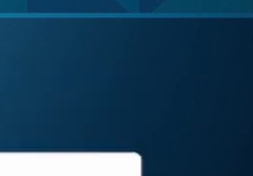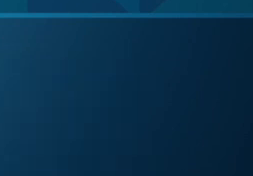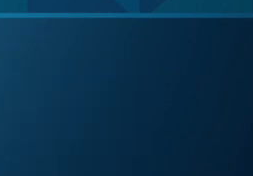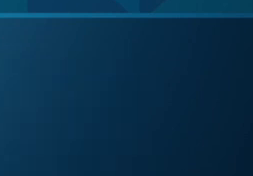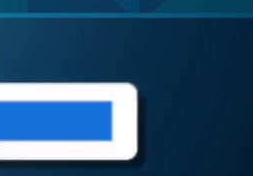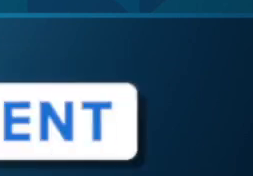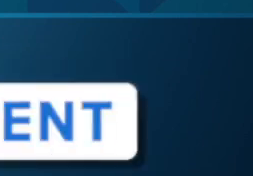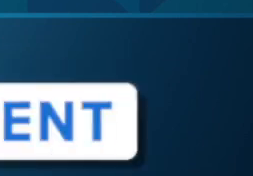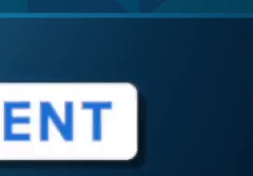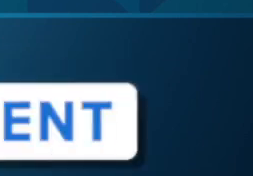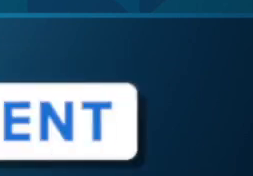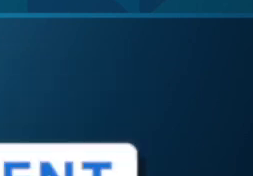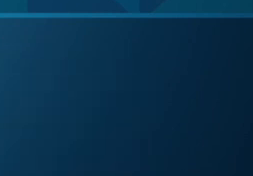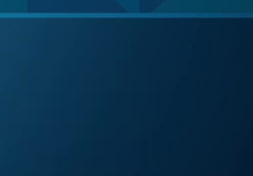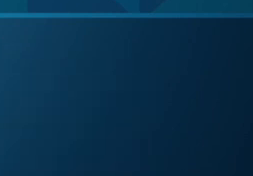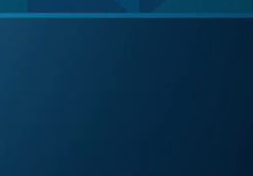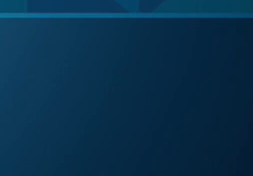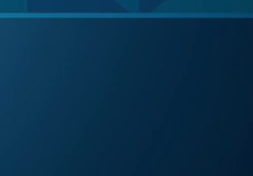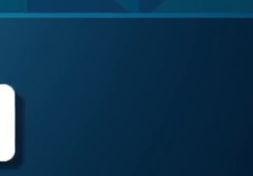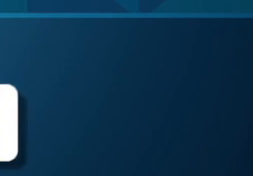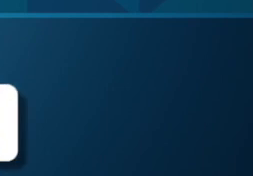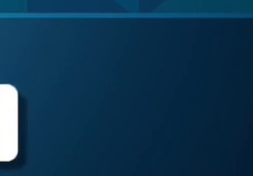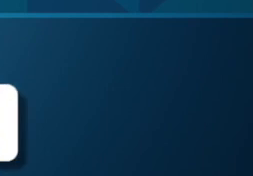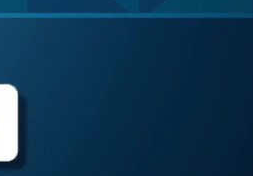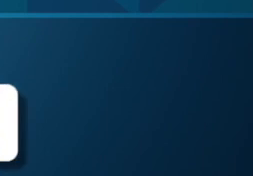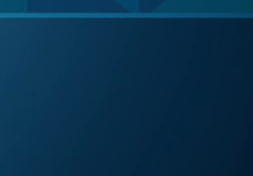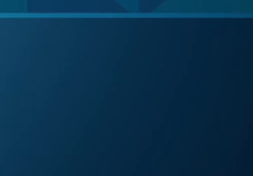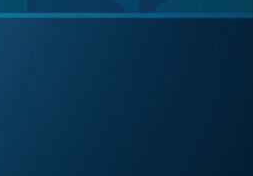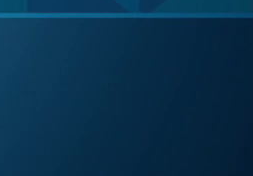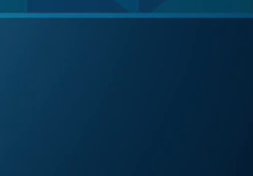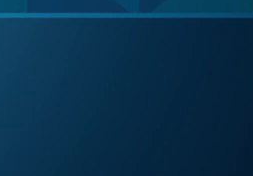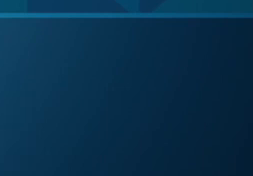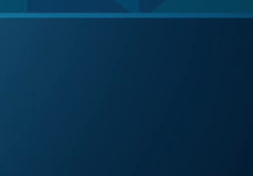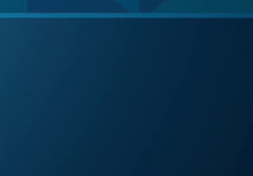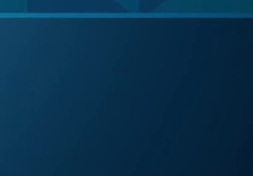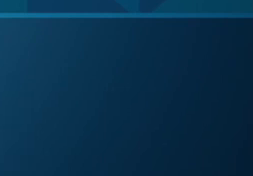notificação. Fo comentário no fahetutang ba media social Siraseluk.